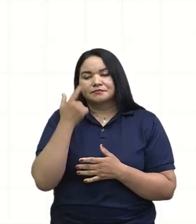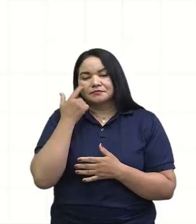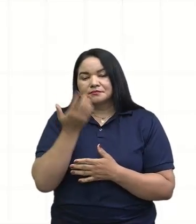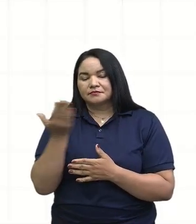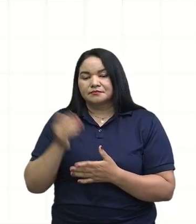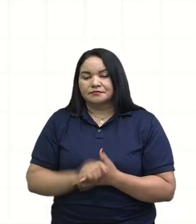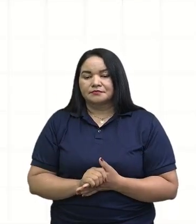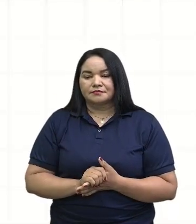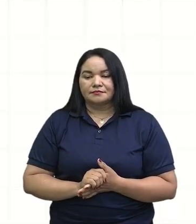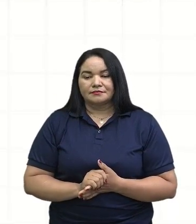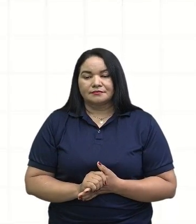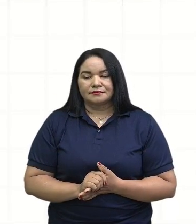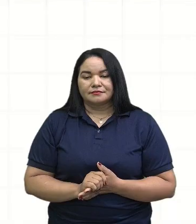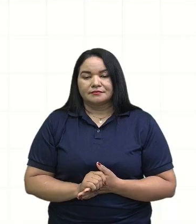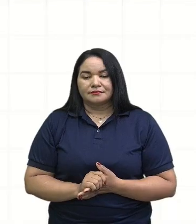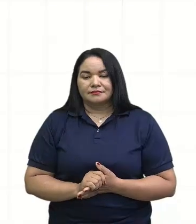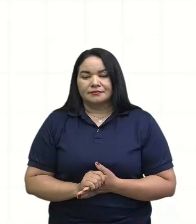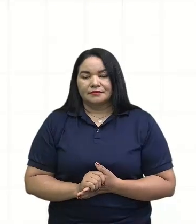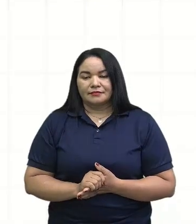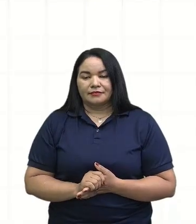parar aqui.